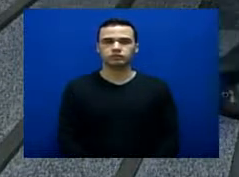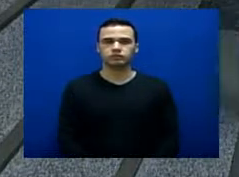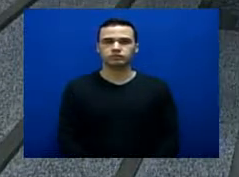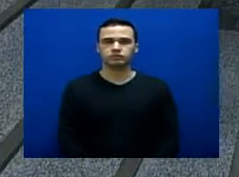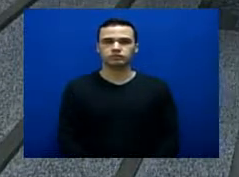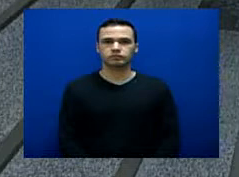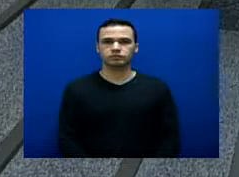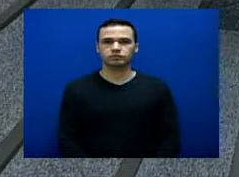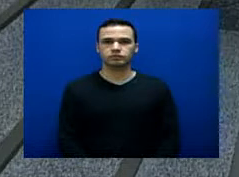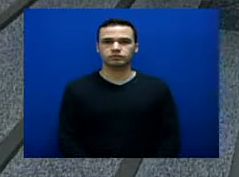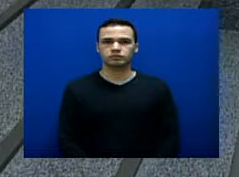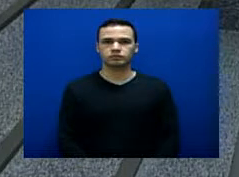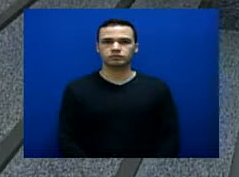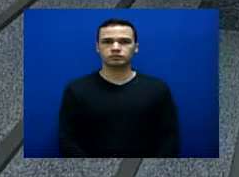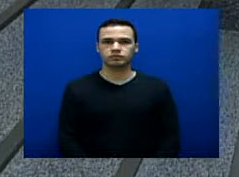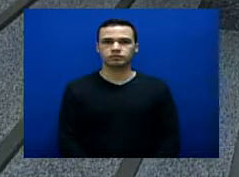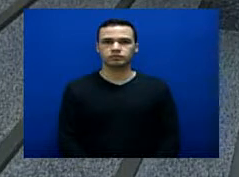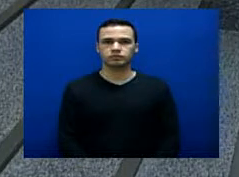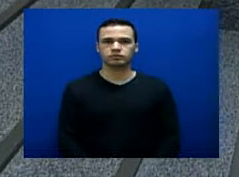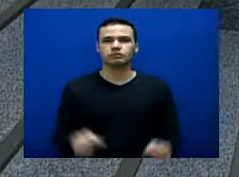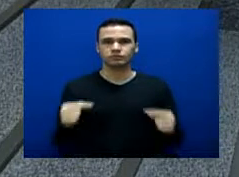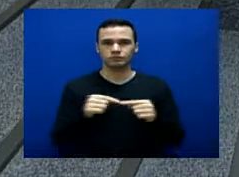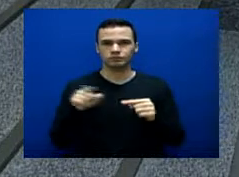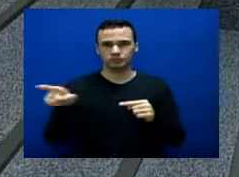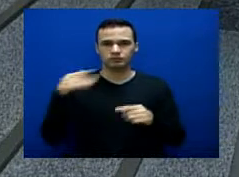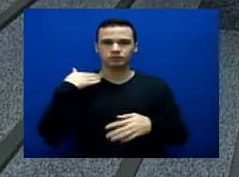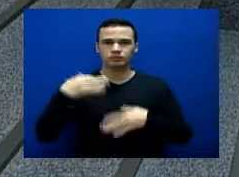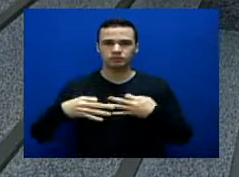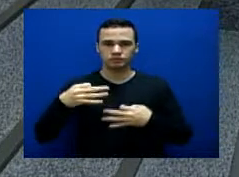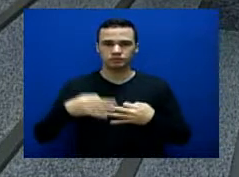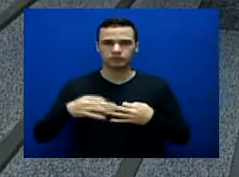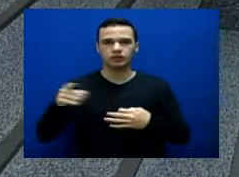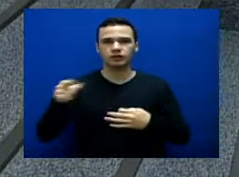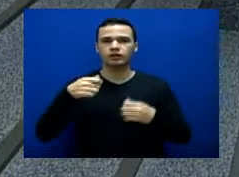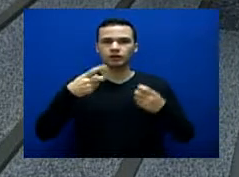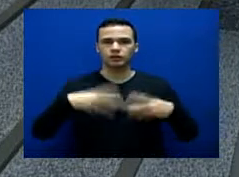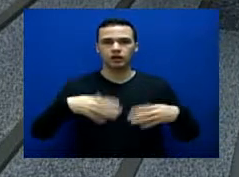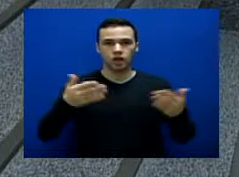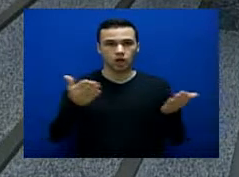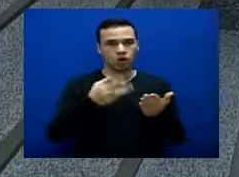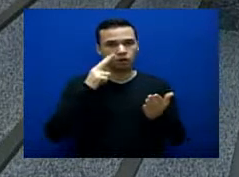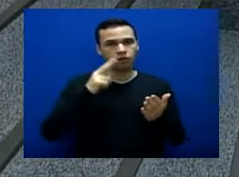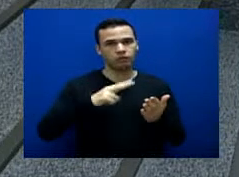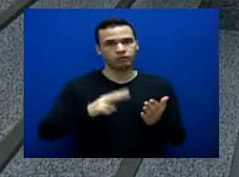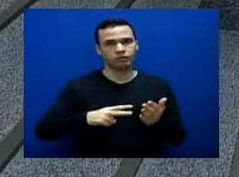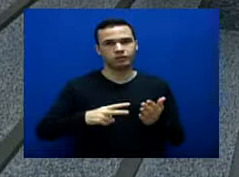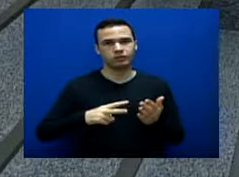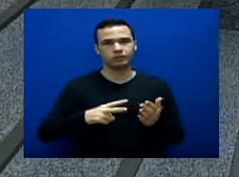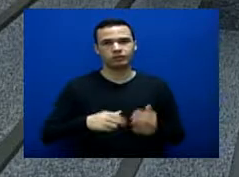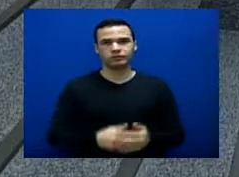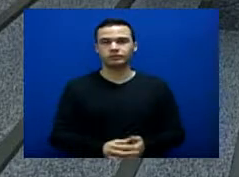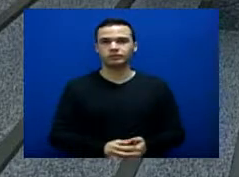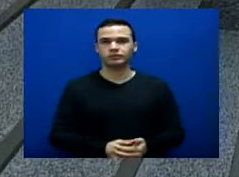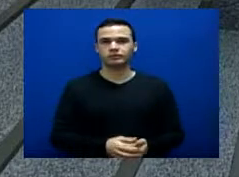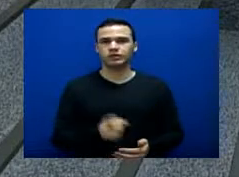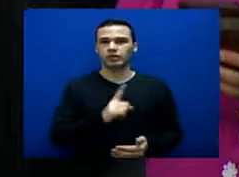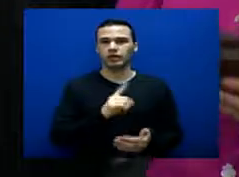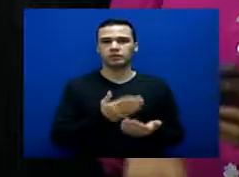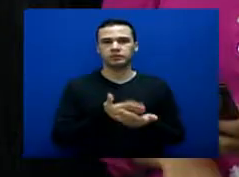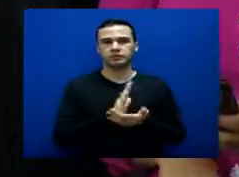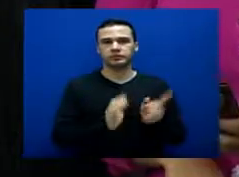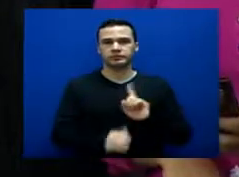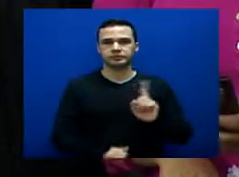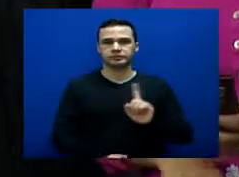Manga, eu como faço parte da Comissão de Justiça, eu dou parecer hoje e vamos desaprovar logo. Parabéns, Nenê.